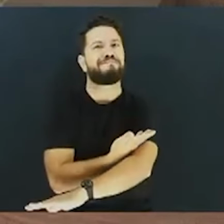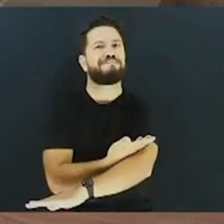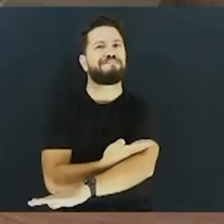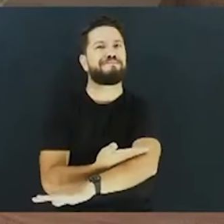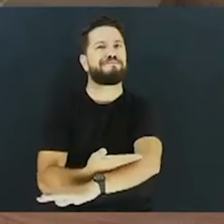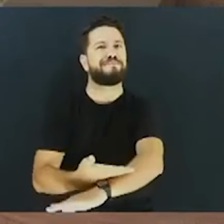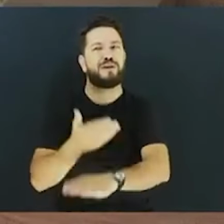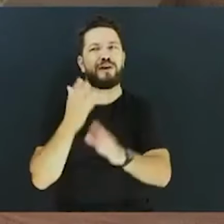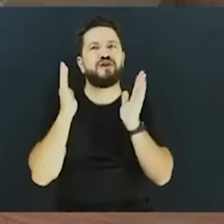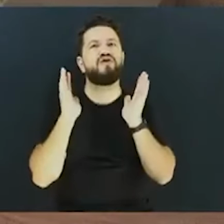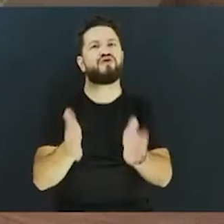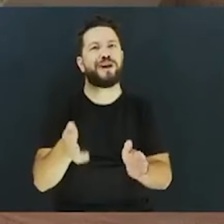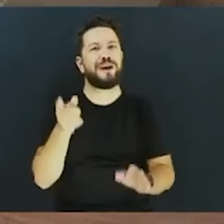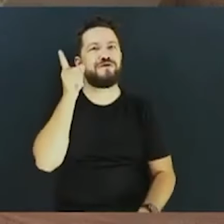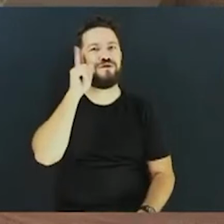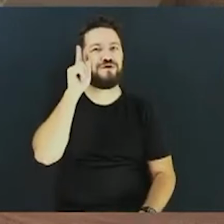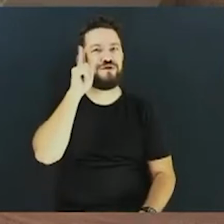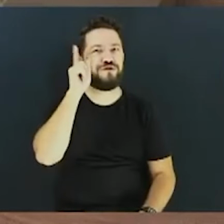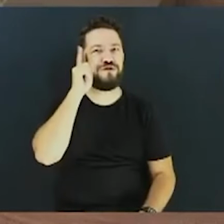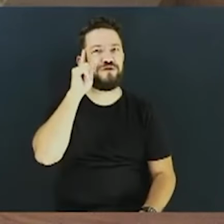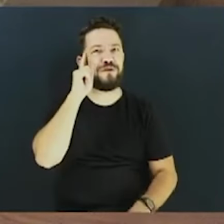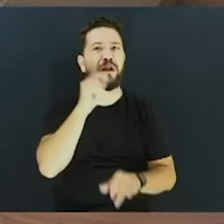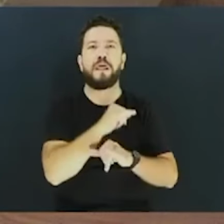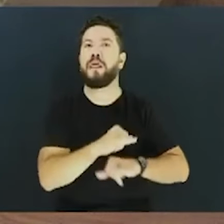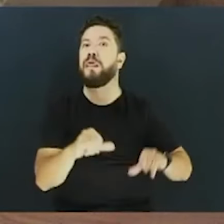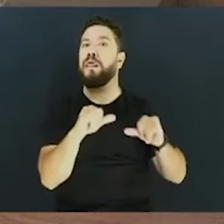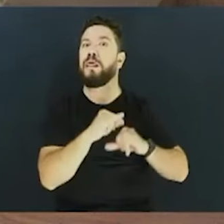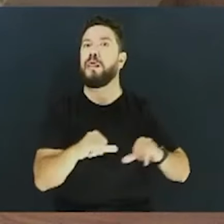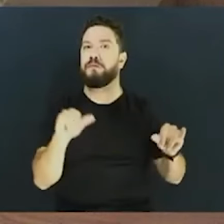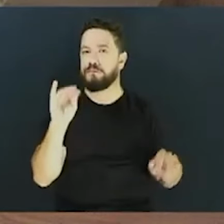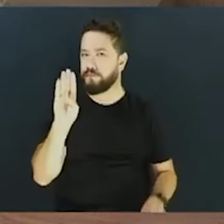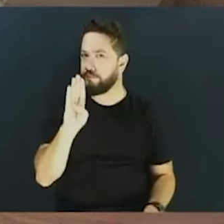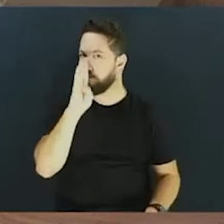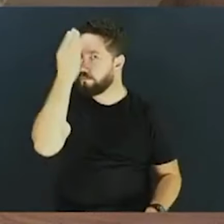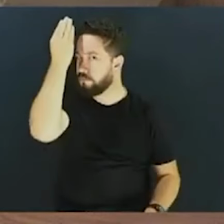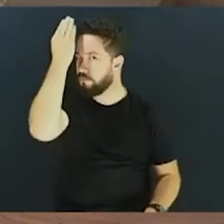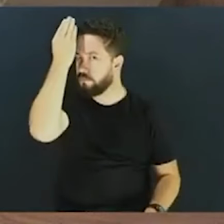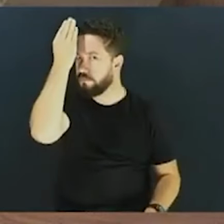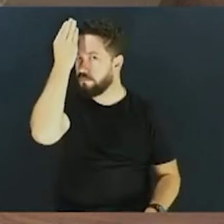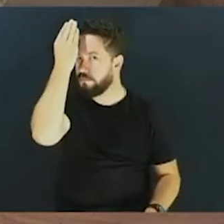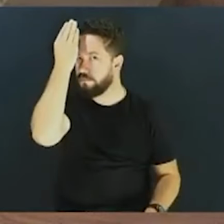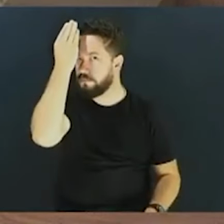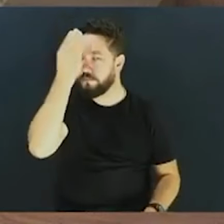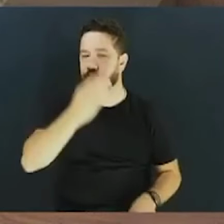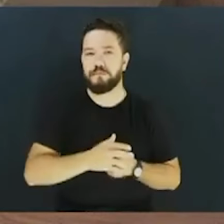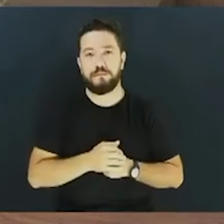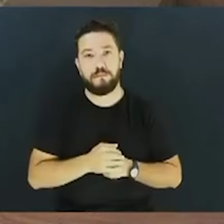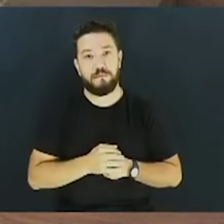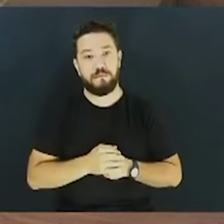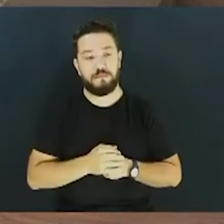e que só leva à desinformação. Então, é disso que se trata.